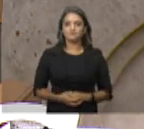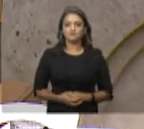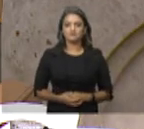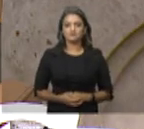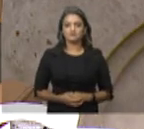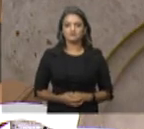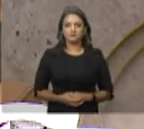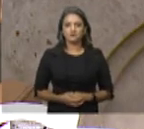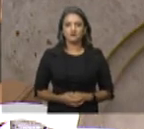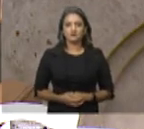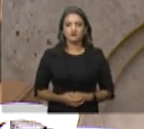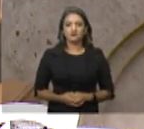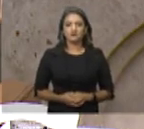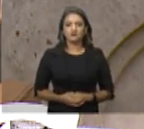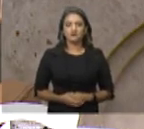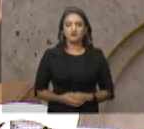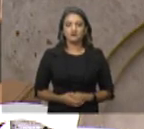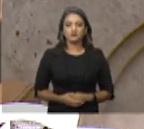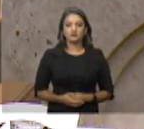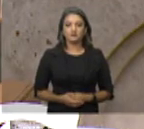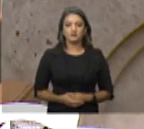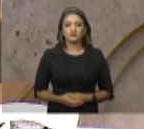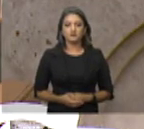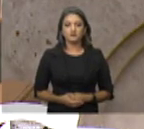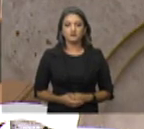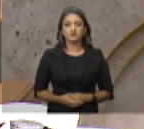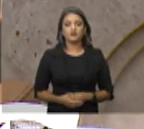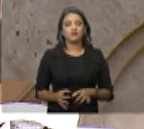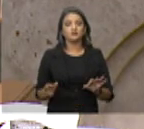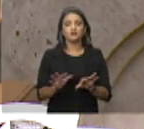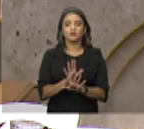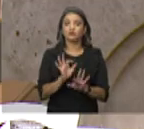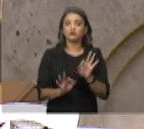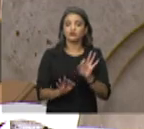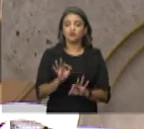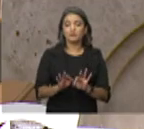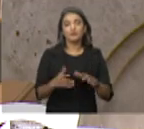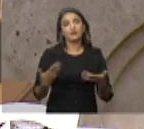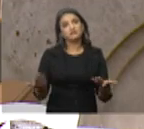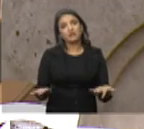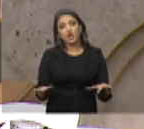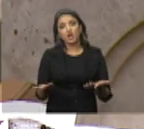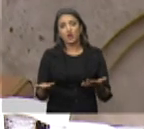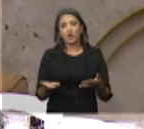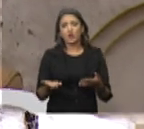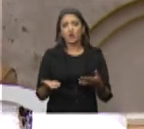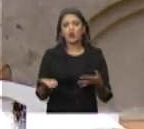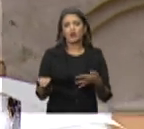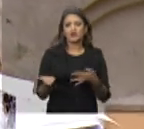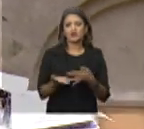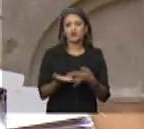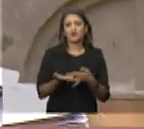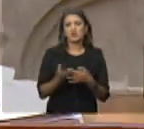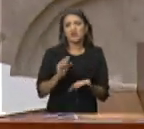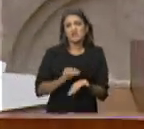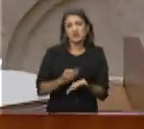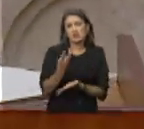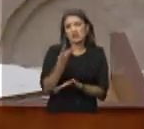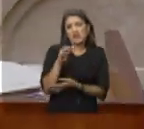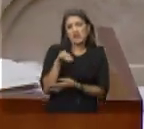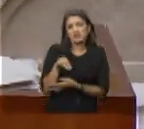julgamento encerrado e sessão suspensas senhores ministros Faltam três